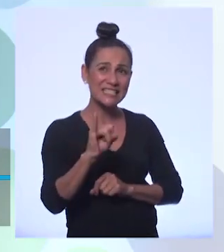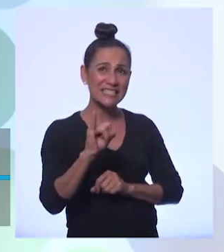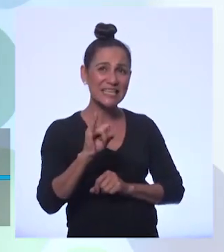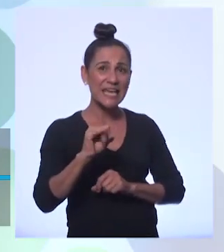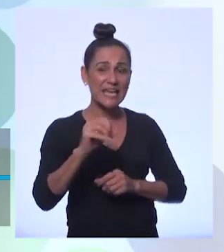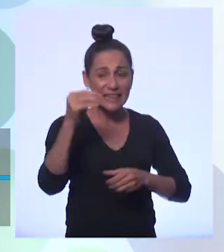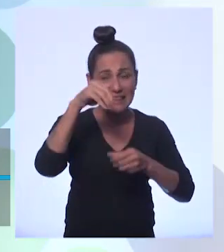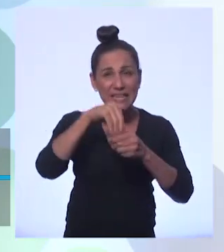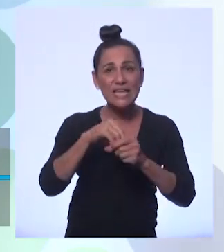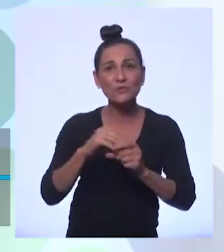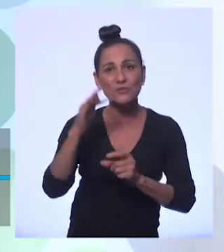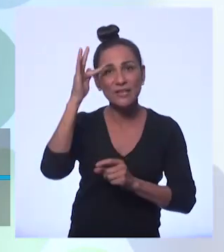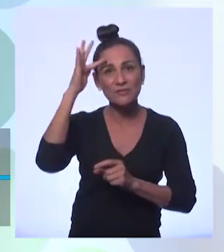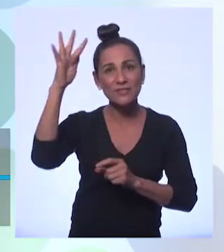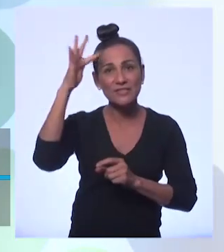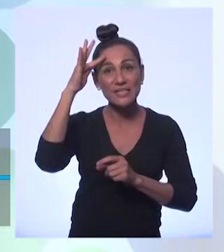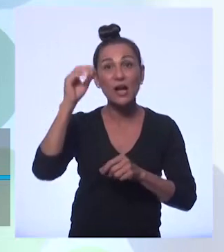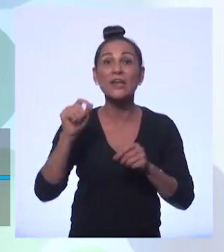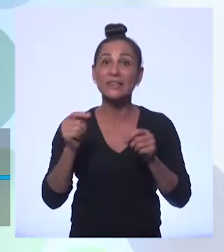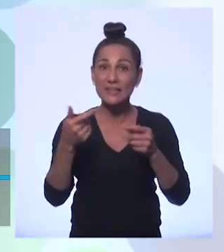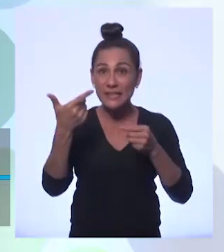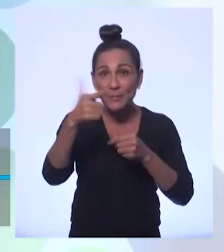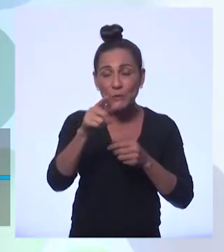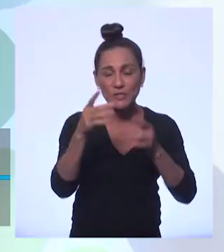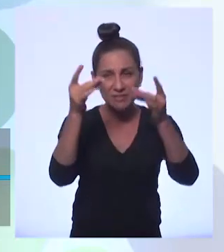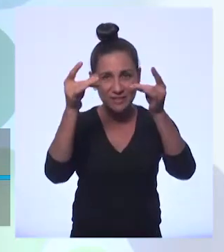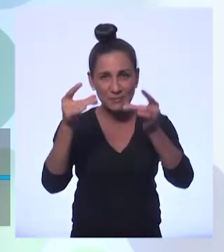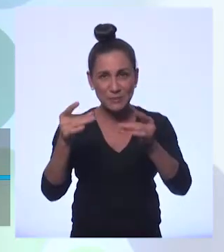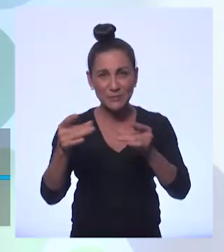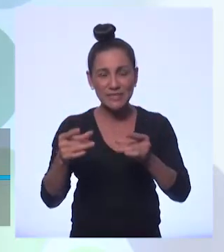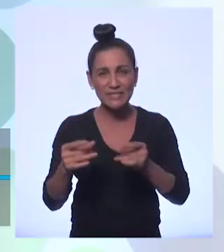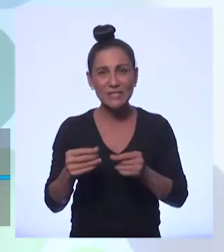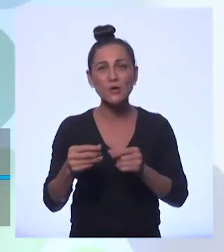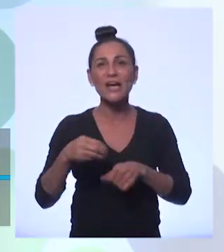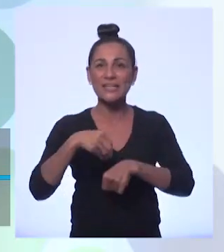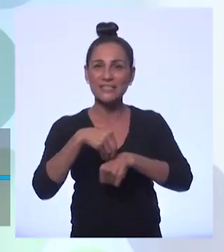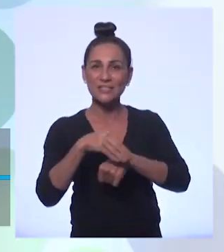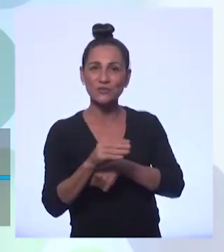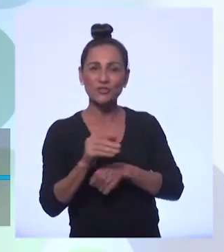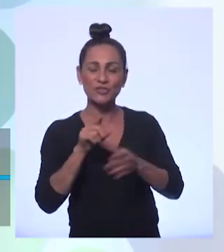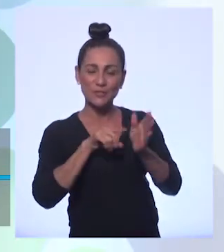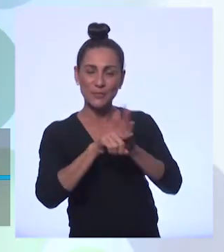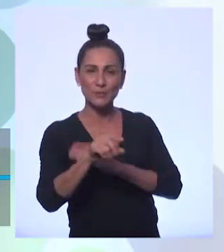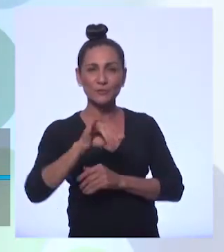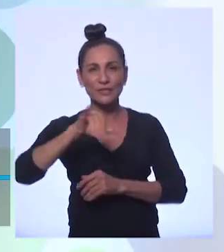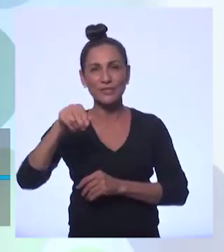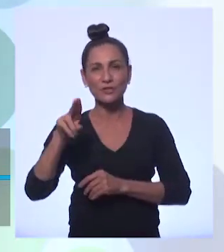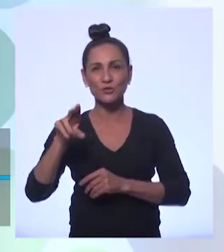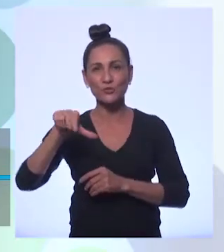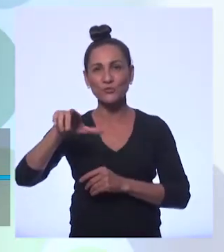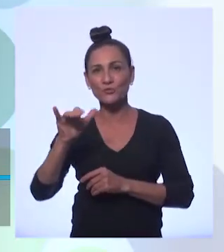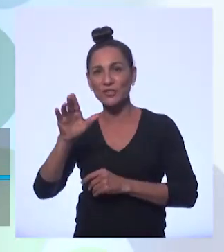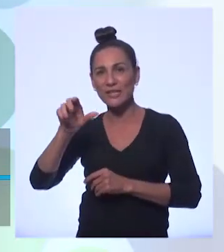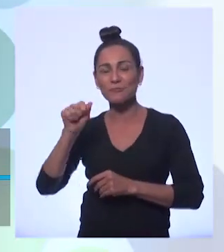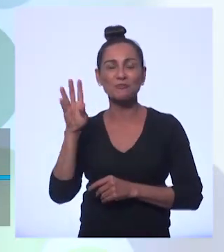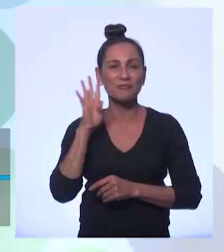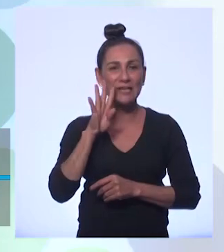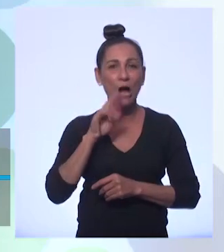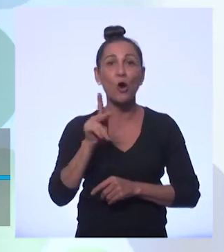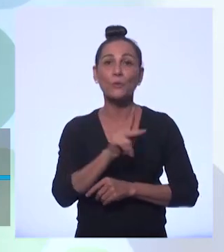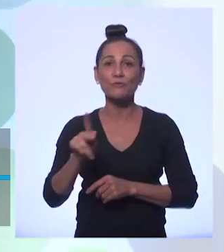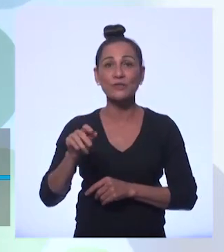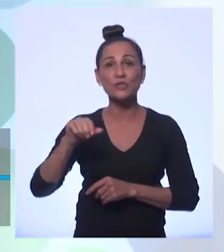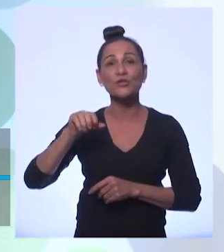filosófico. E a gente poderia depois dar uma destrinchada nisso que a Júlia trouxe para a gente, muito legal. Professora